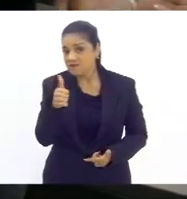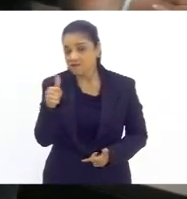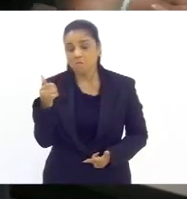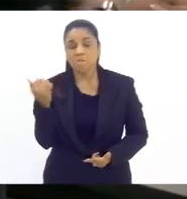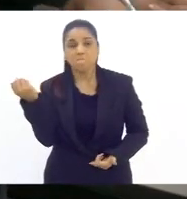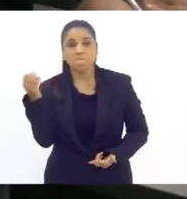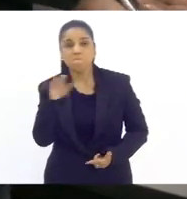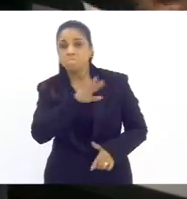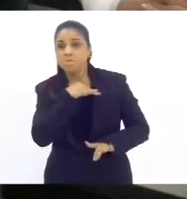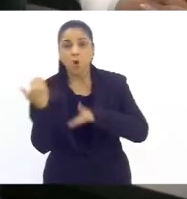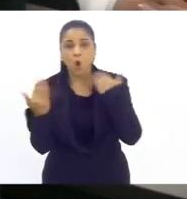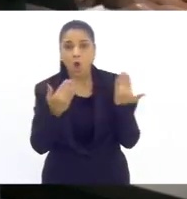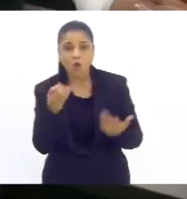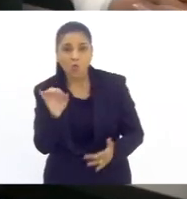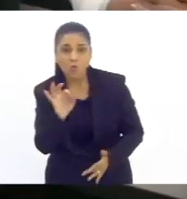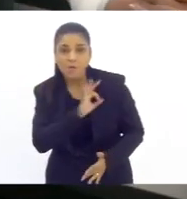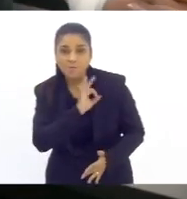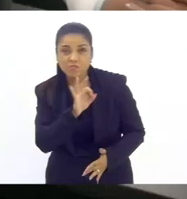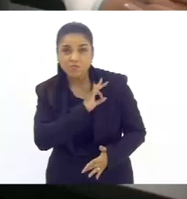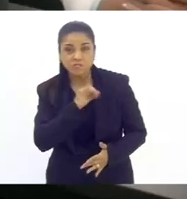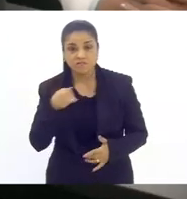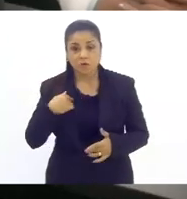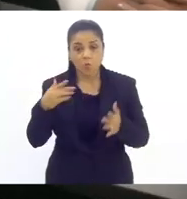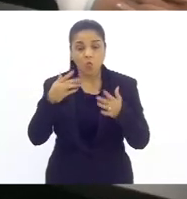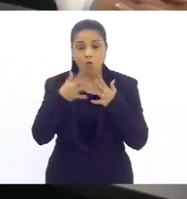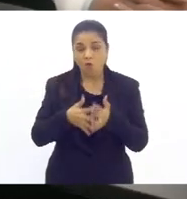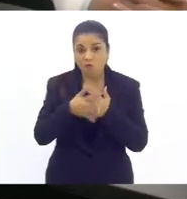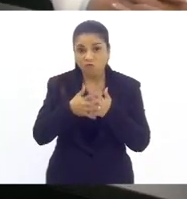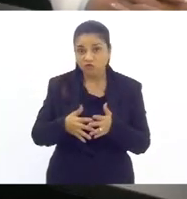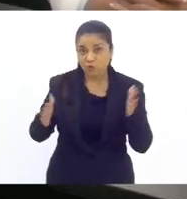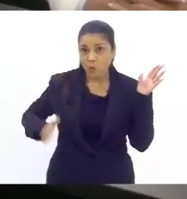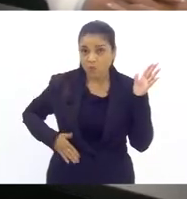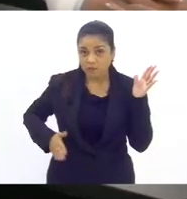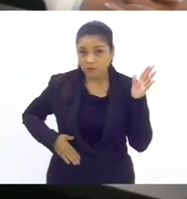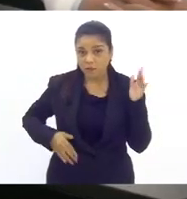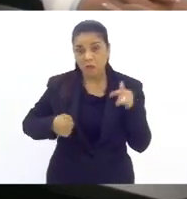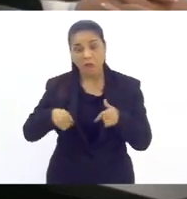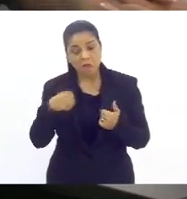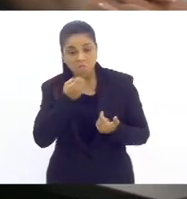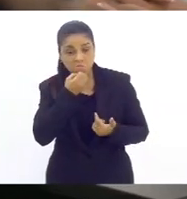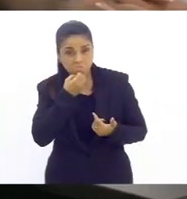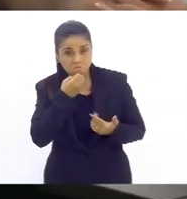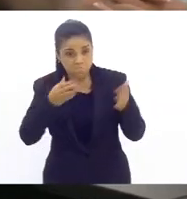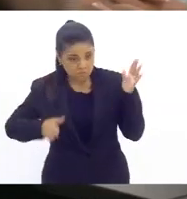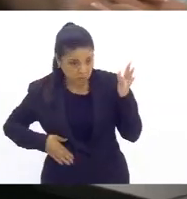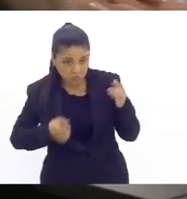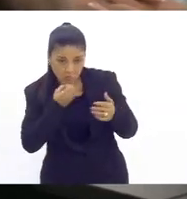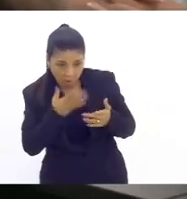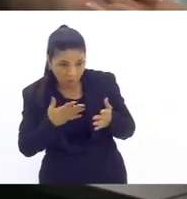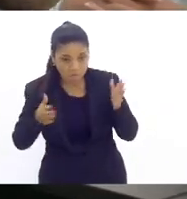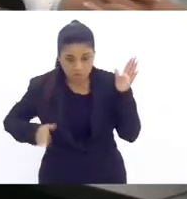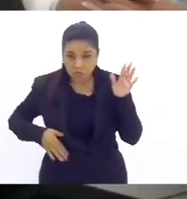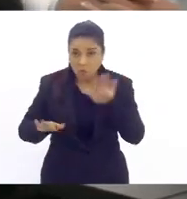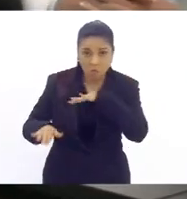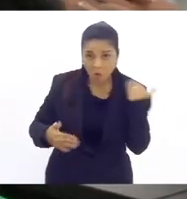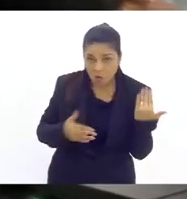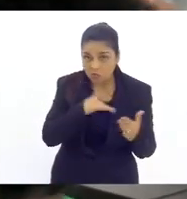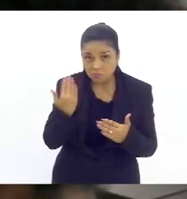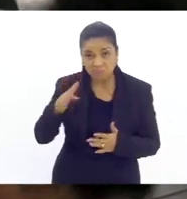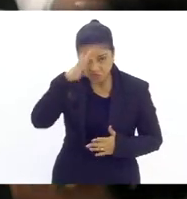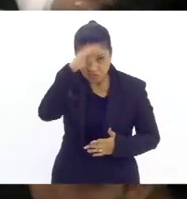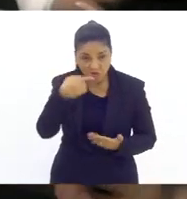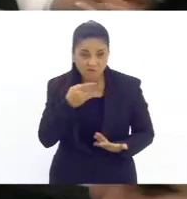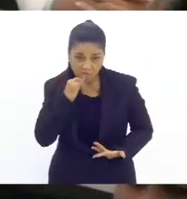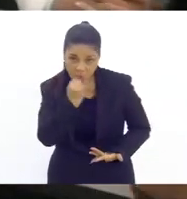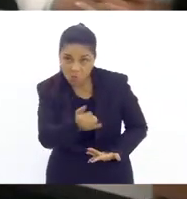meu irmão foi confundido com o bandido bandido não né porque assim dizem que bandido bom bandido morto tomate bolsonaro né e